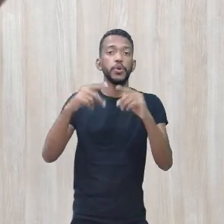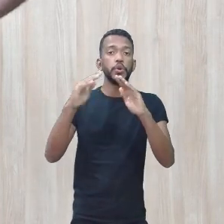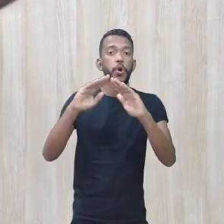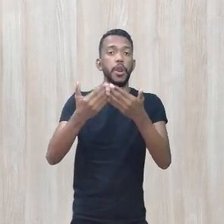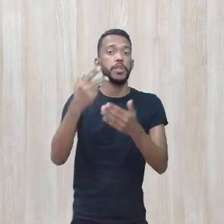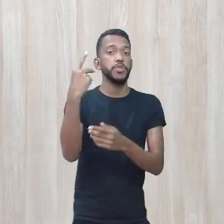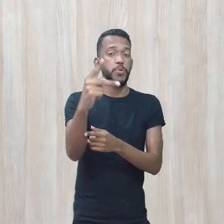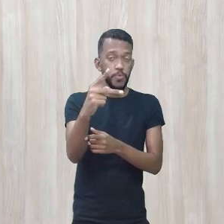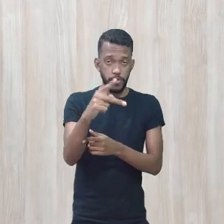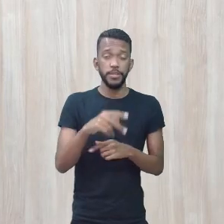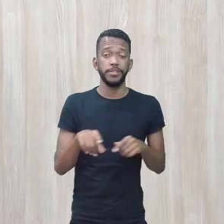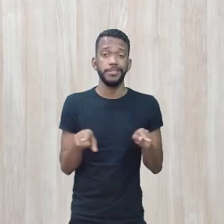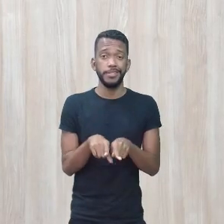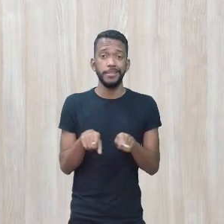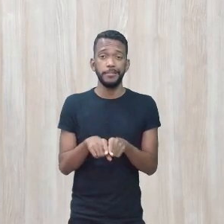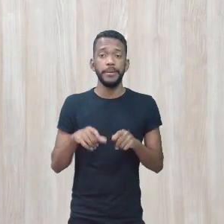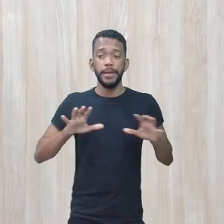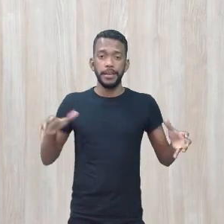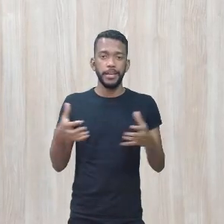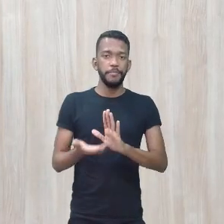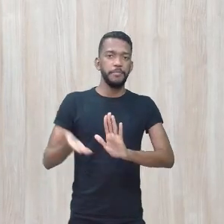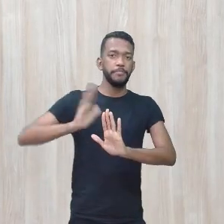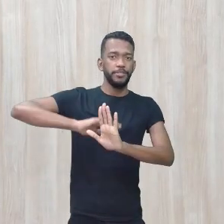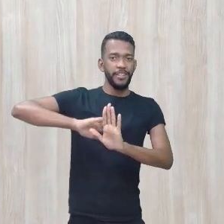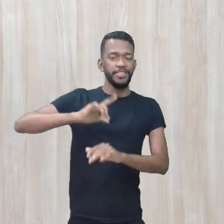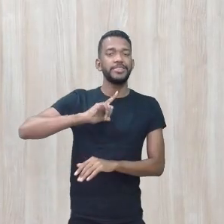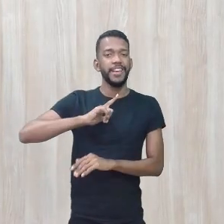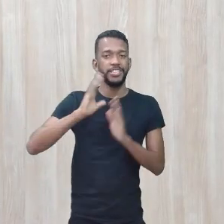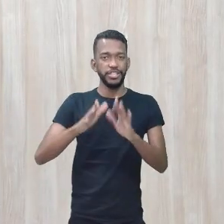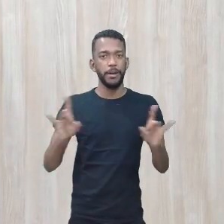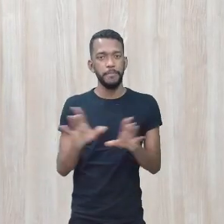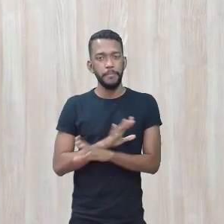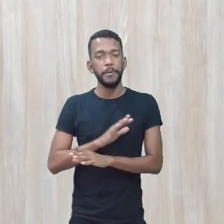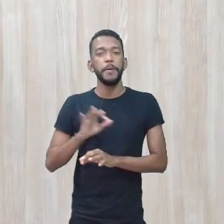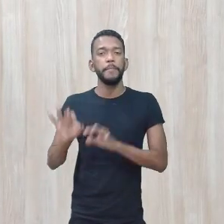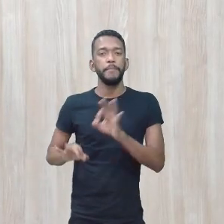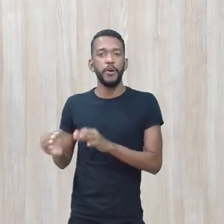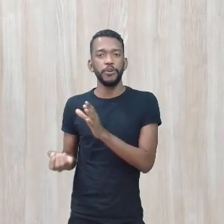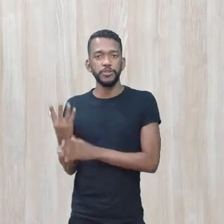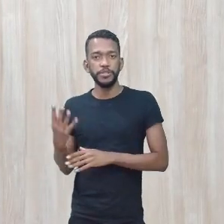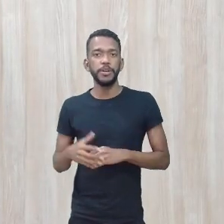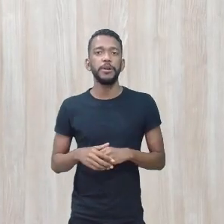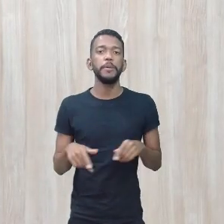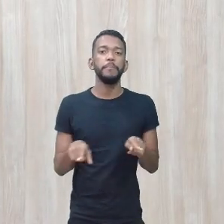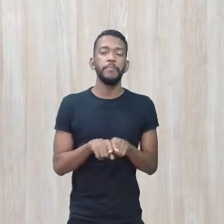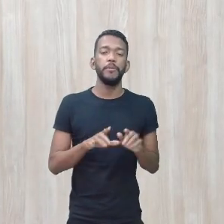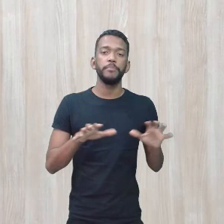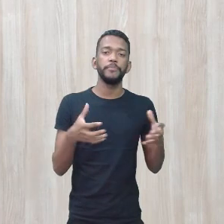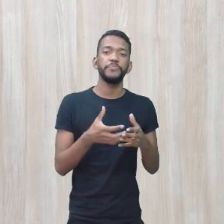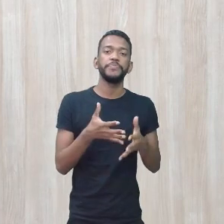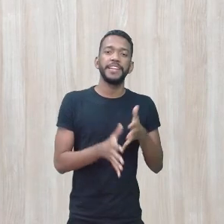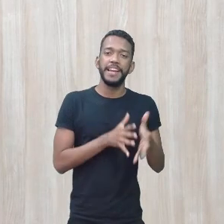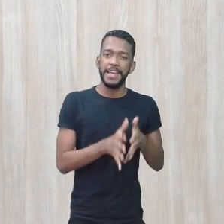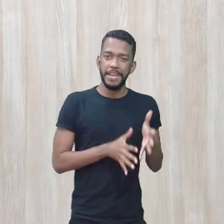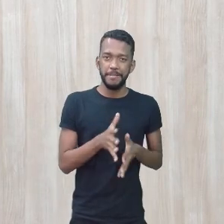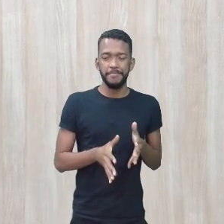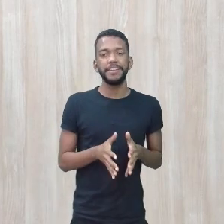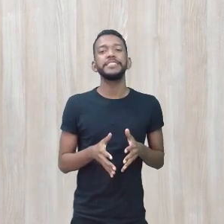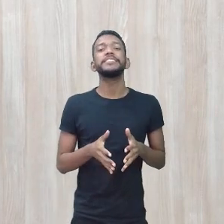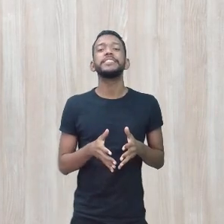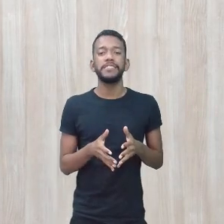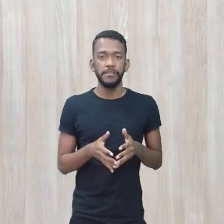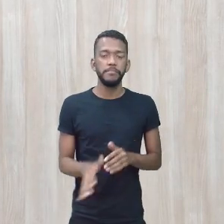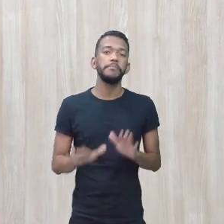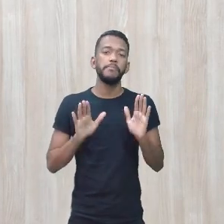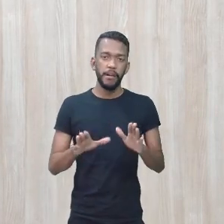E sem falar da equipe que a gente tem aqui, né? Da produção, da galera da Libras, né? Enfim,